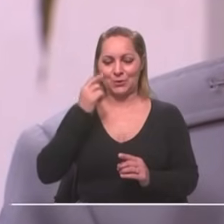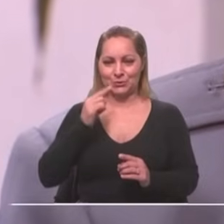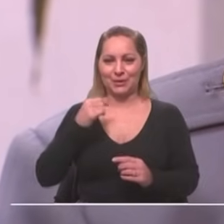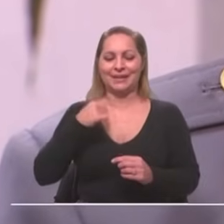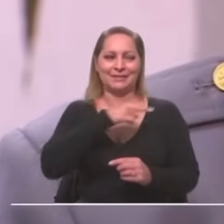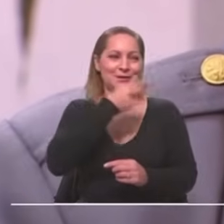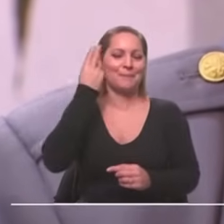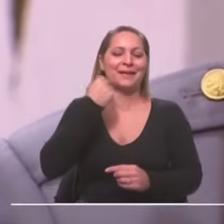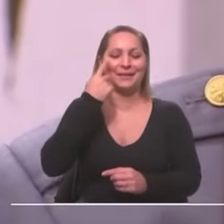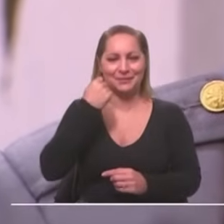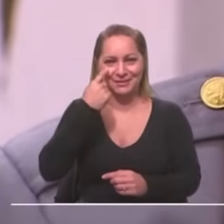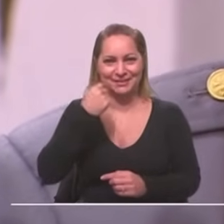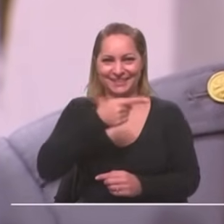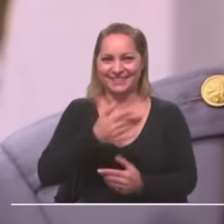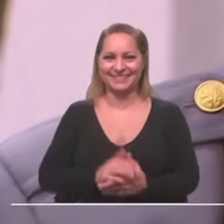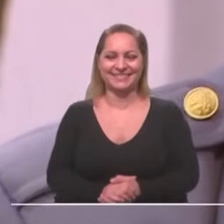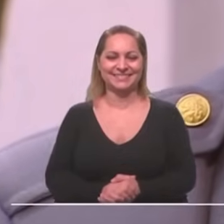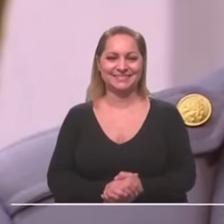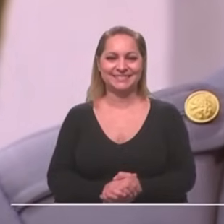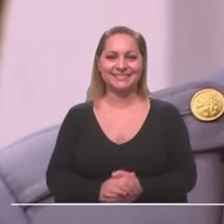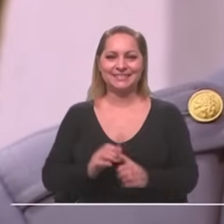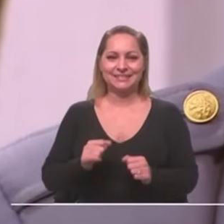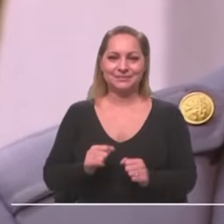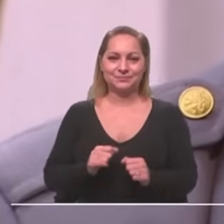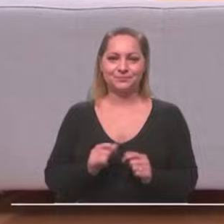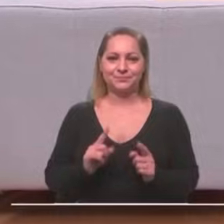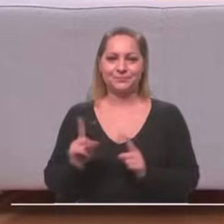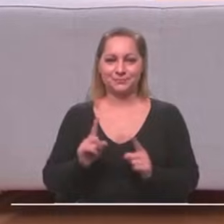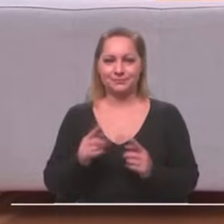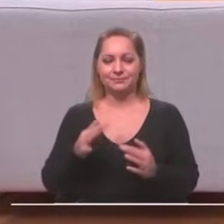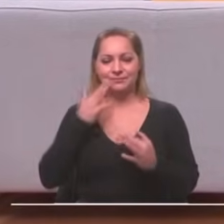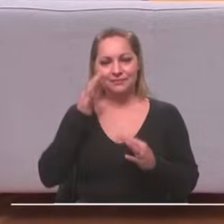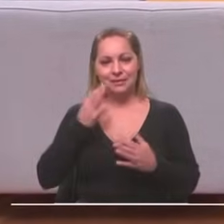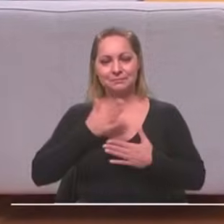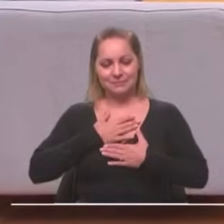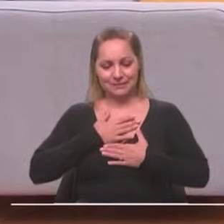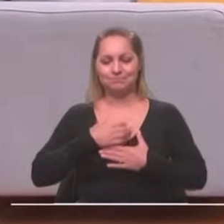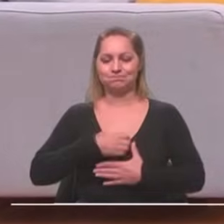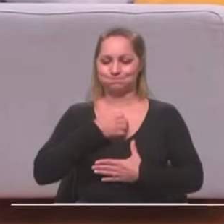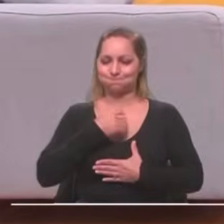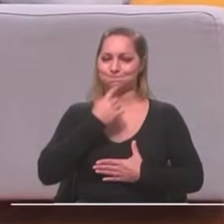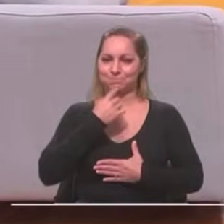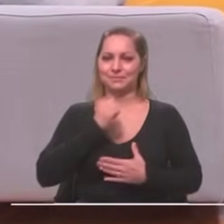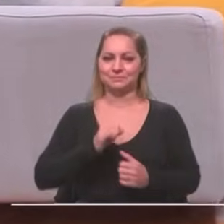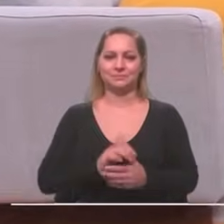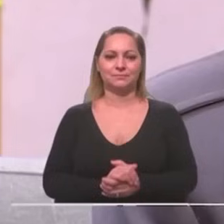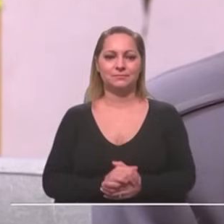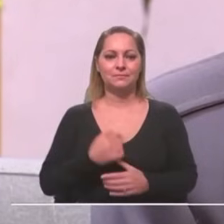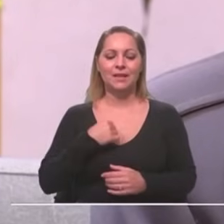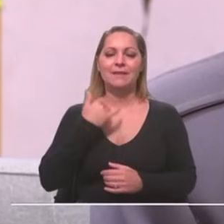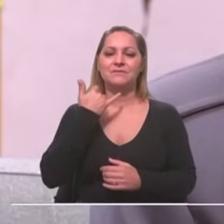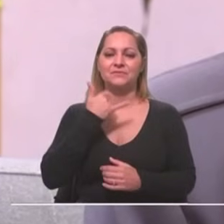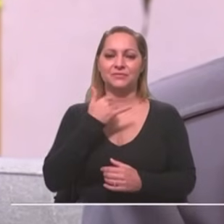Não, choramos, não. Sim, nós já estamos um bocadinho habituados, mas sim, fiquei muito comovida e estou feliz por